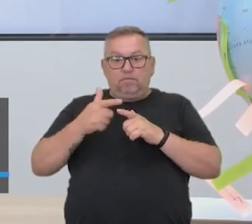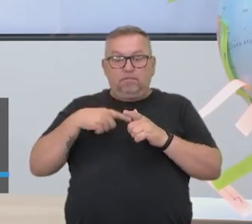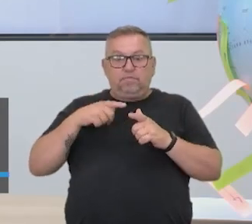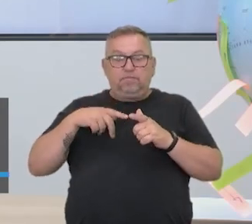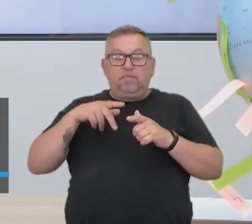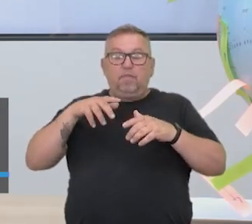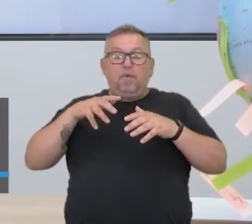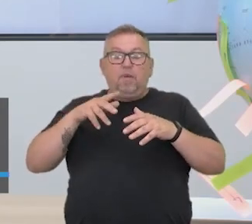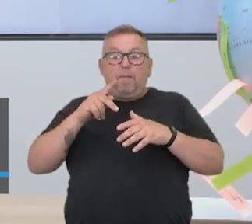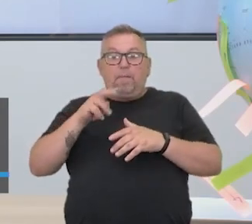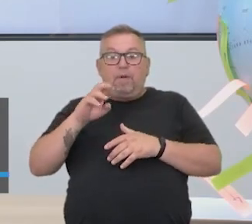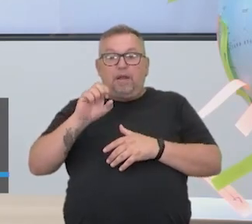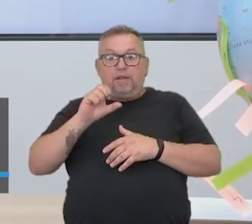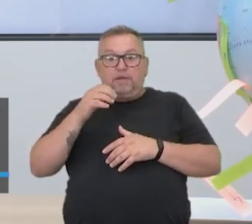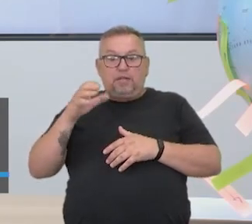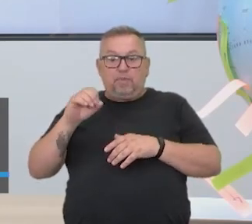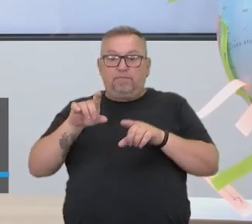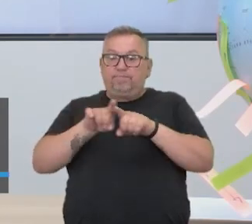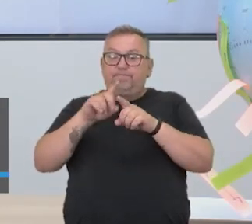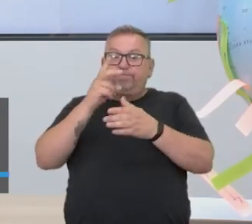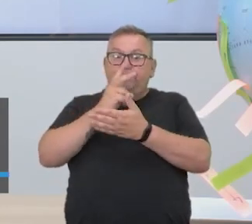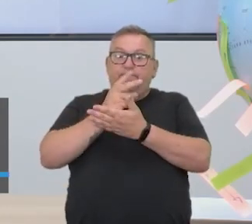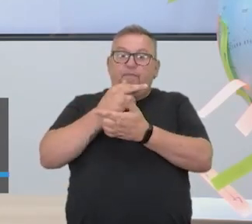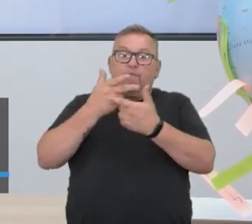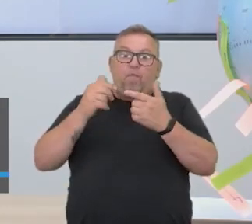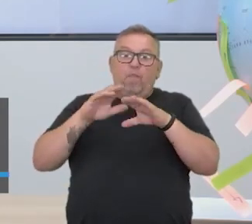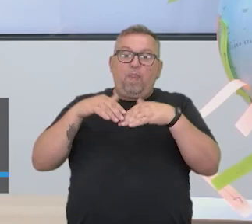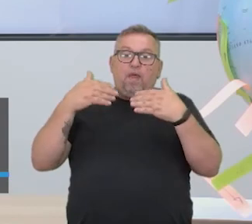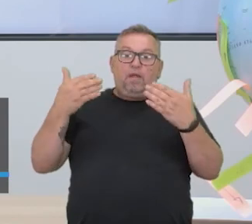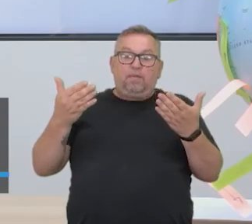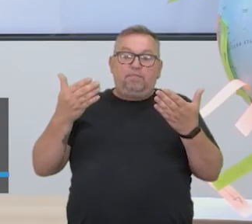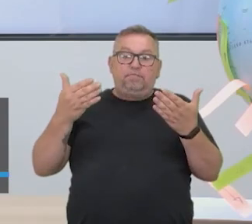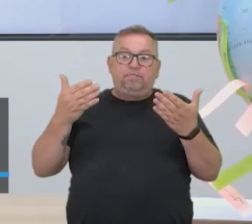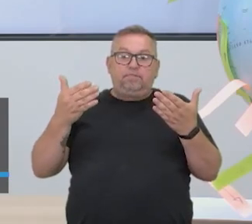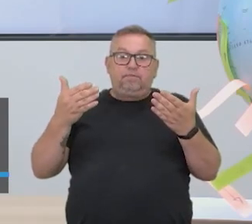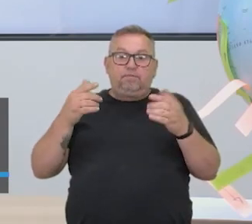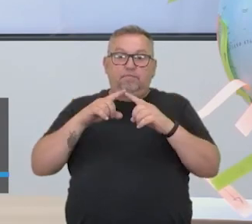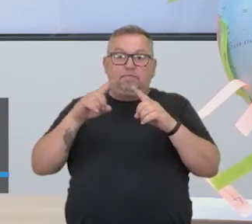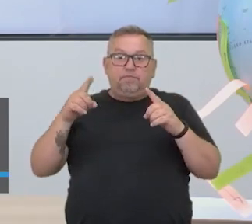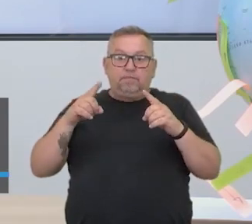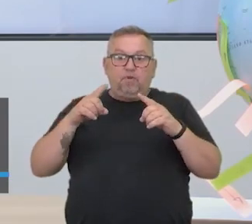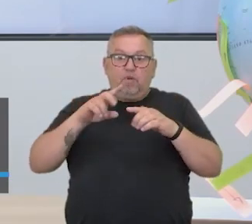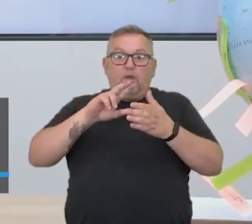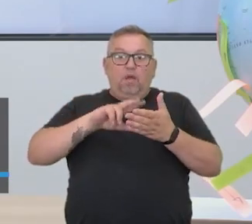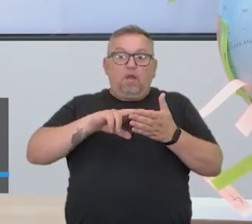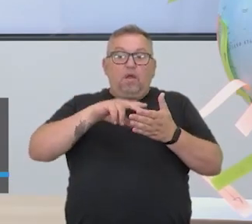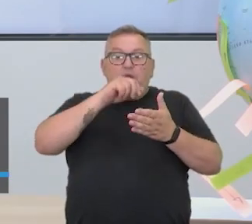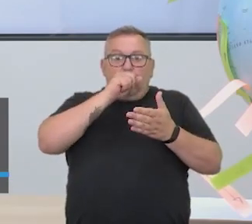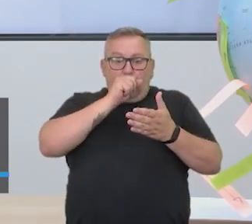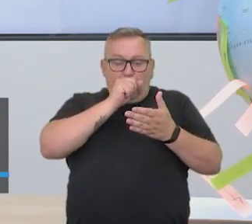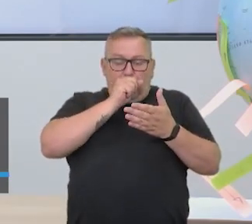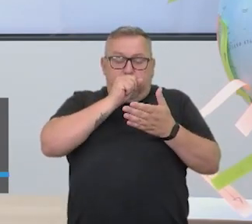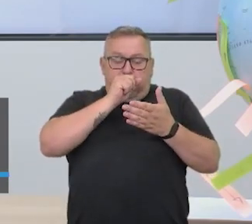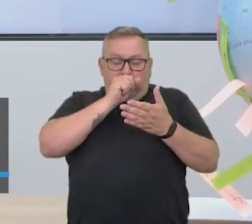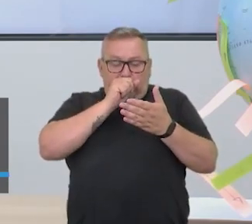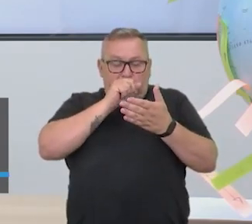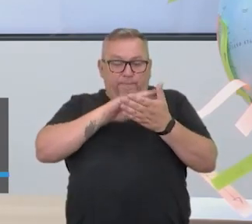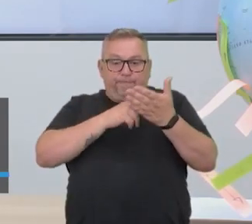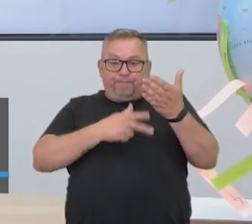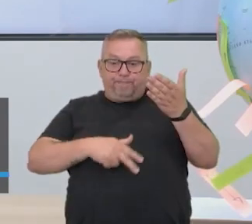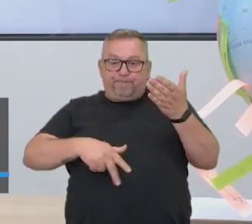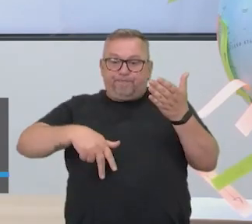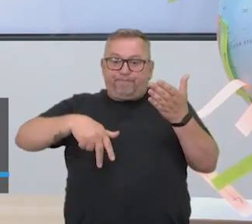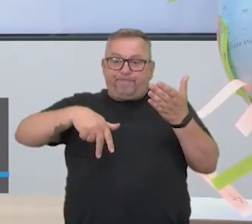nesse sentido. E a mesma forma quando você vai subir, quando você vai emergir, quando você vai subir. Então essa pressão